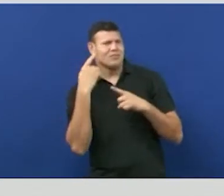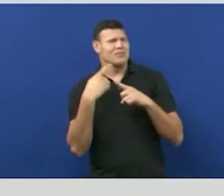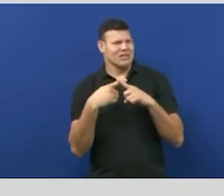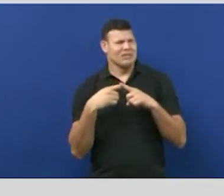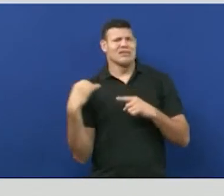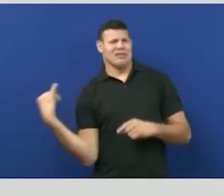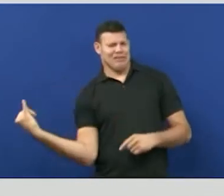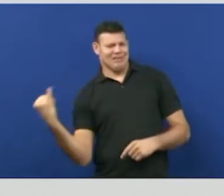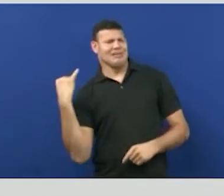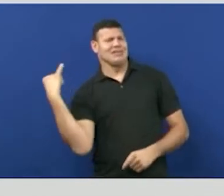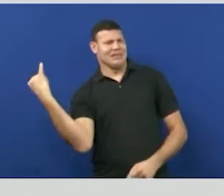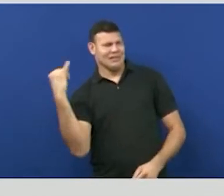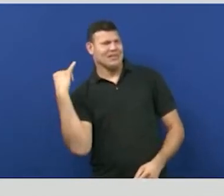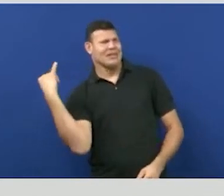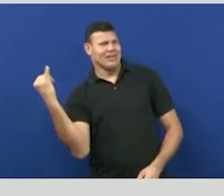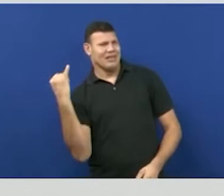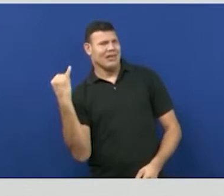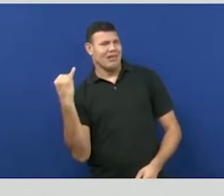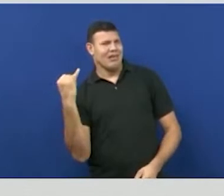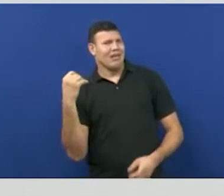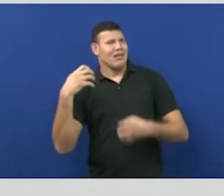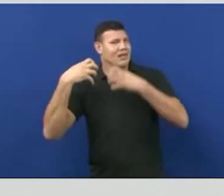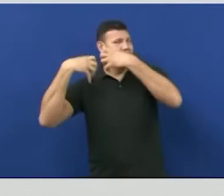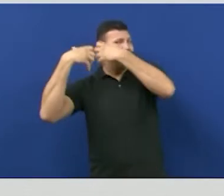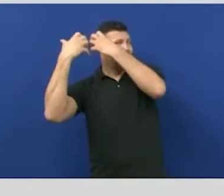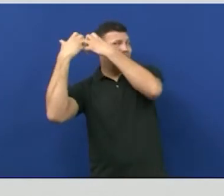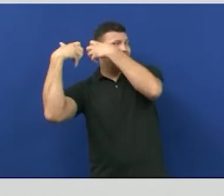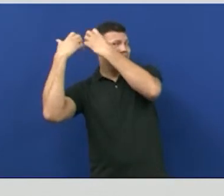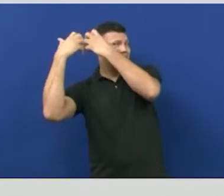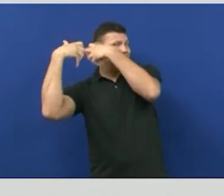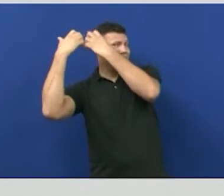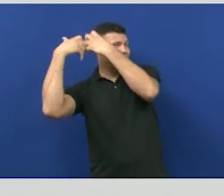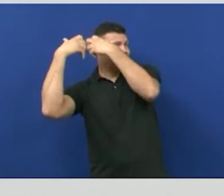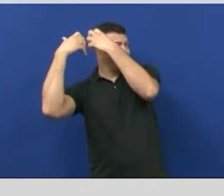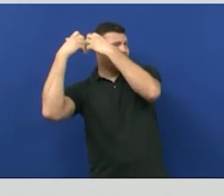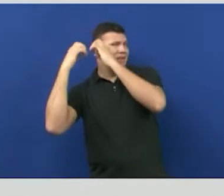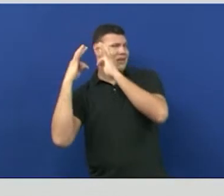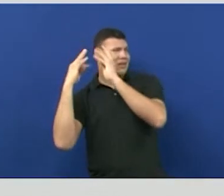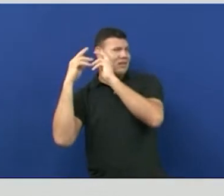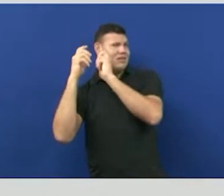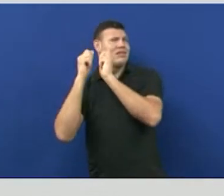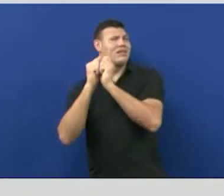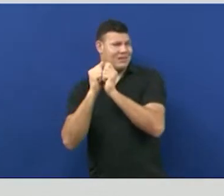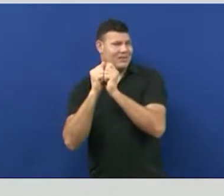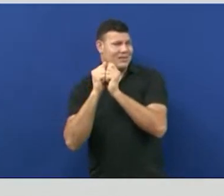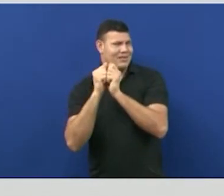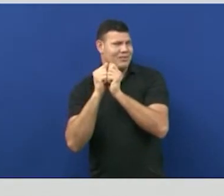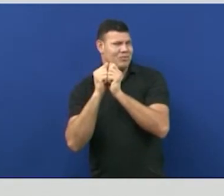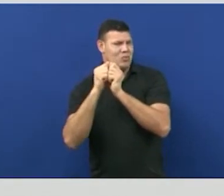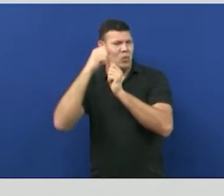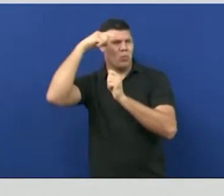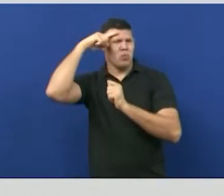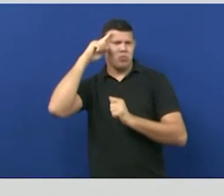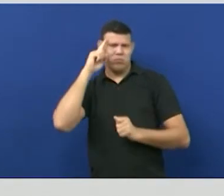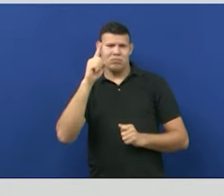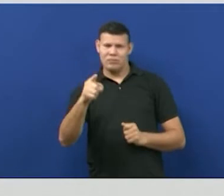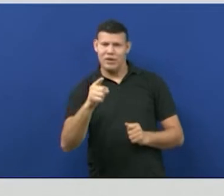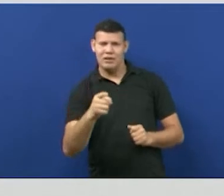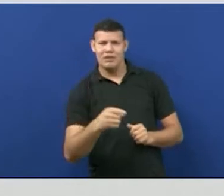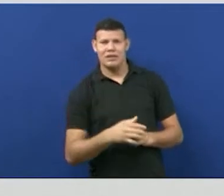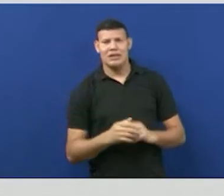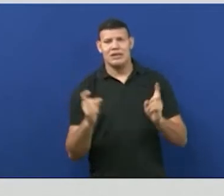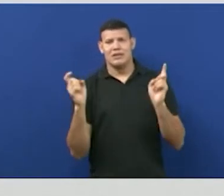ele ajuda o nosso sistema nervoso, que é o sistema comandante do corpo. Então, nós podemos dizer que o